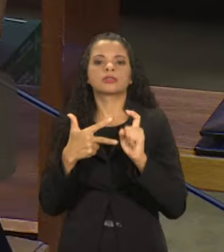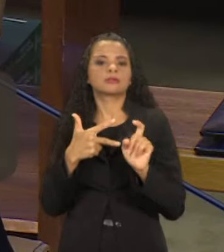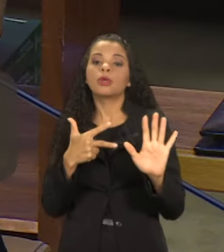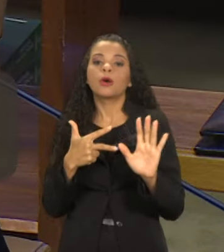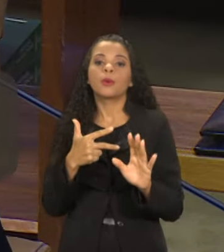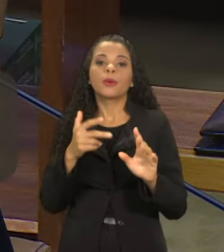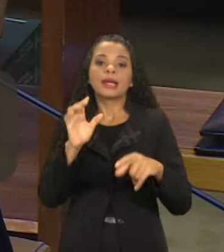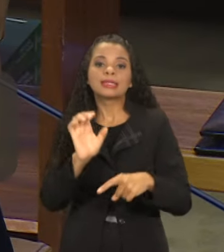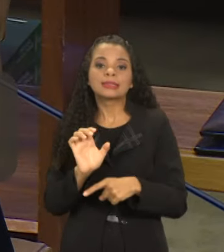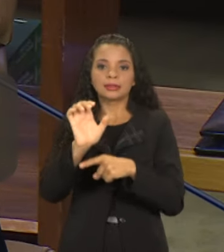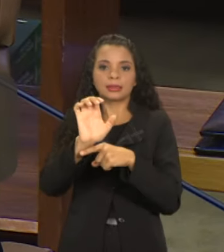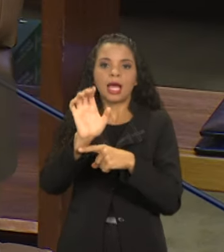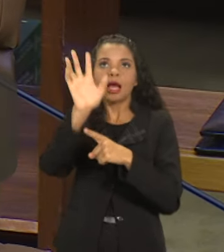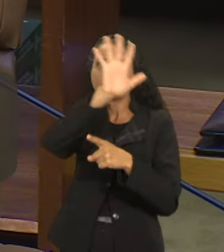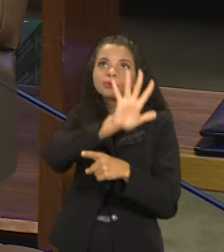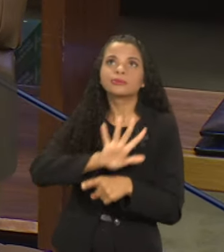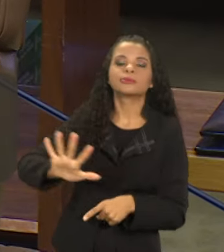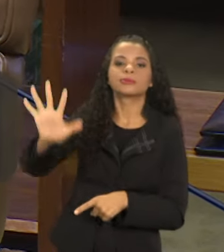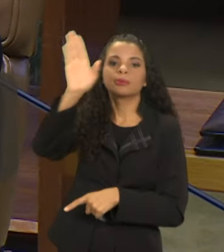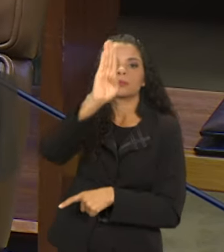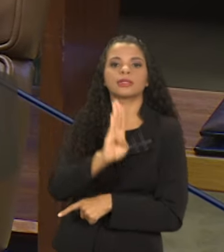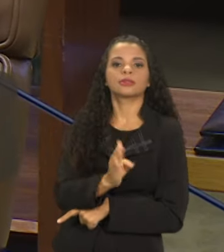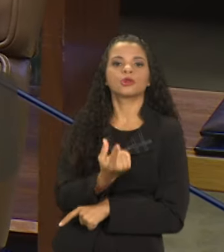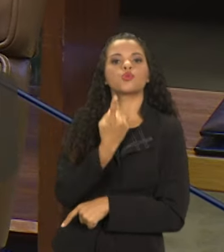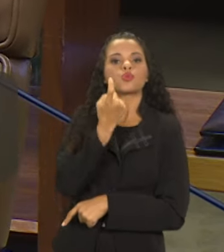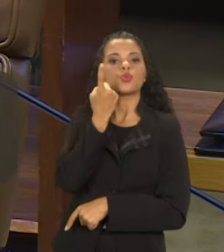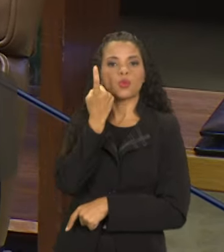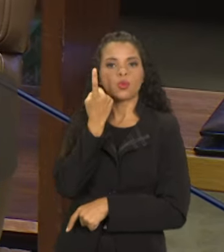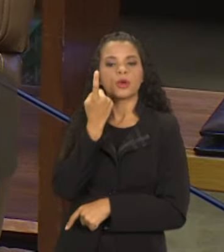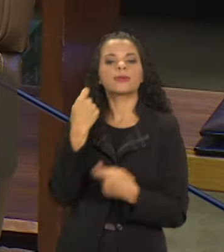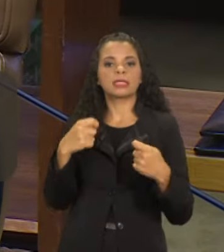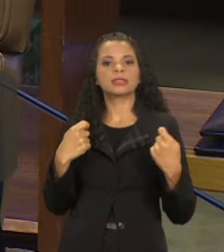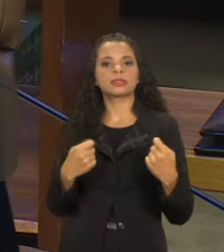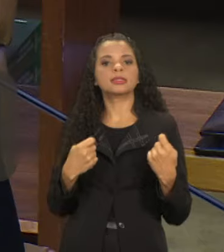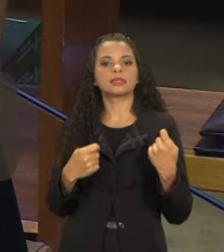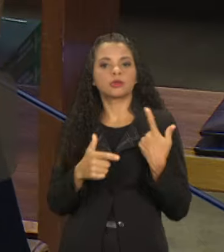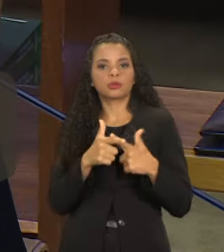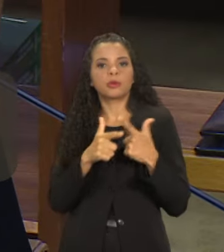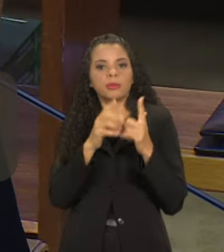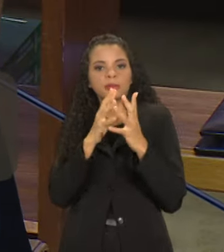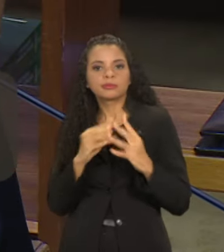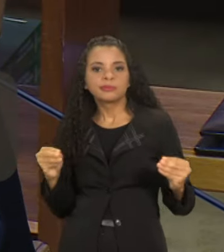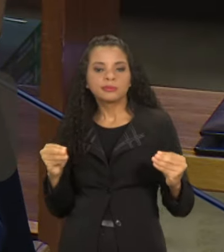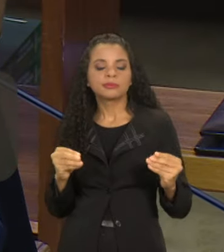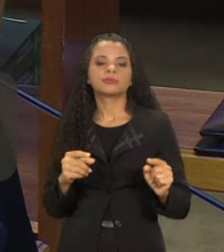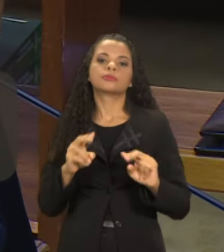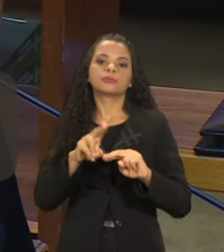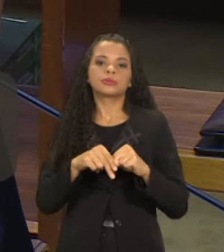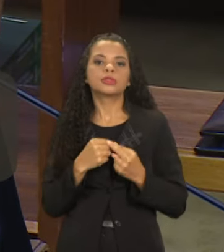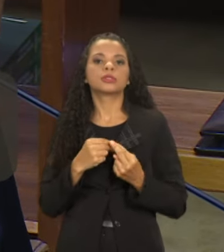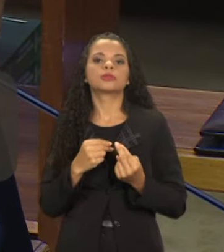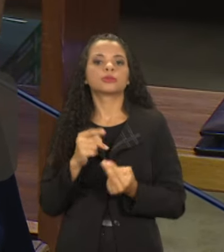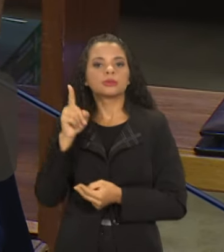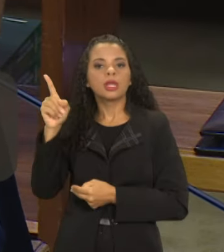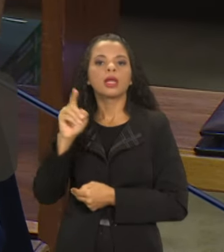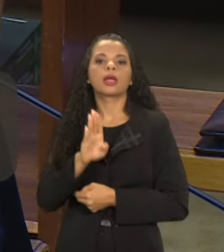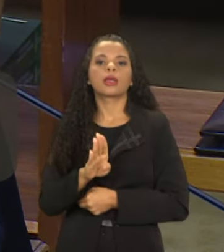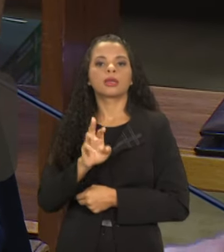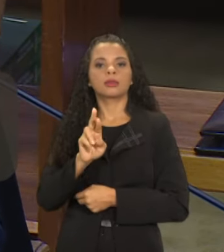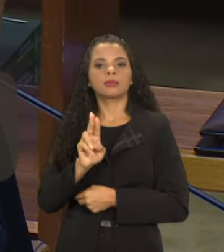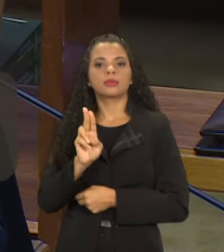ele quer a solução dos seus problemas. Então, no caso de Brumadinho, a solução foi dada com essa atividade que,